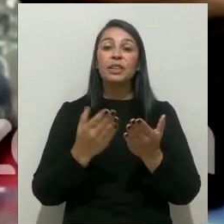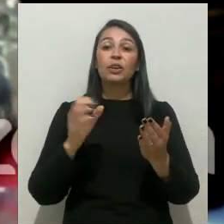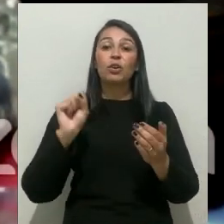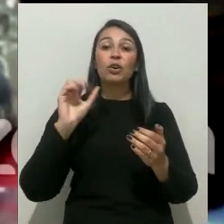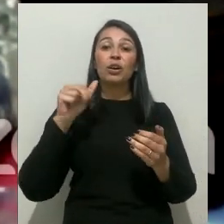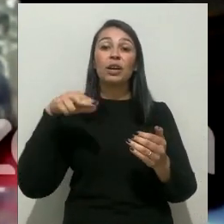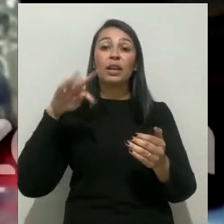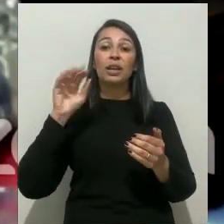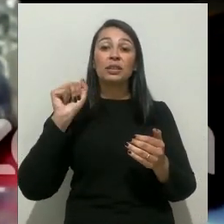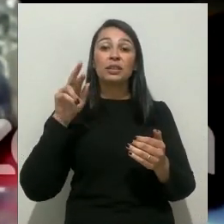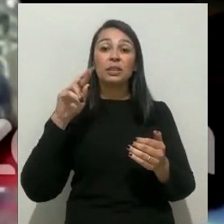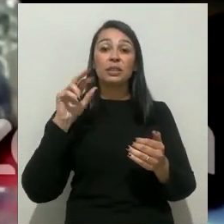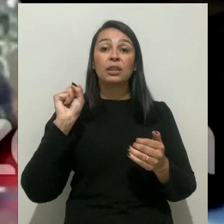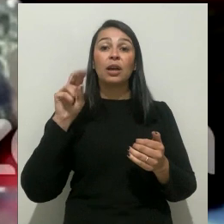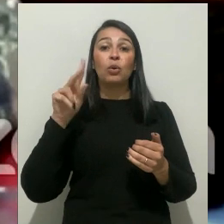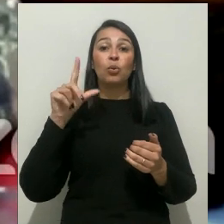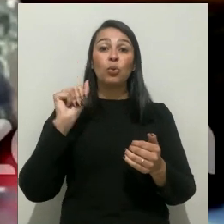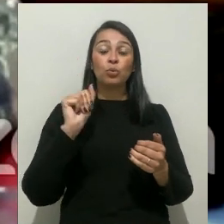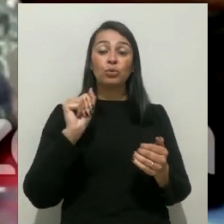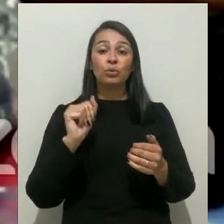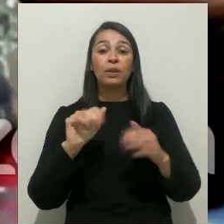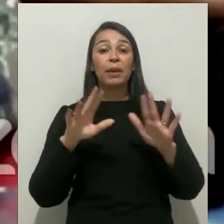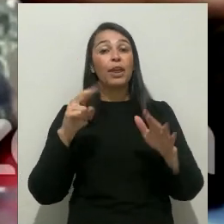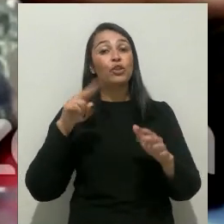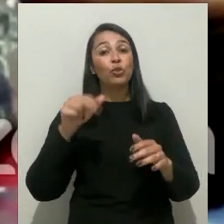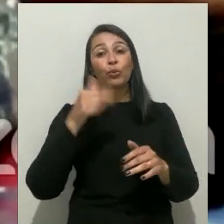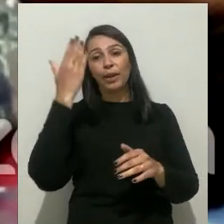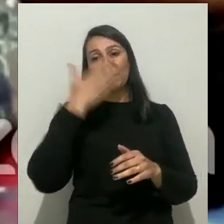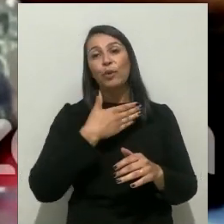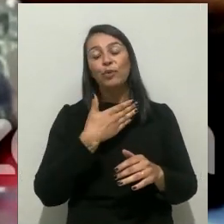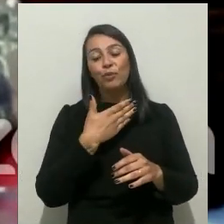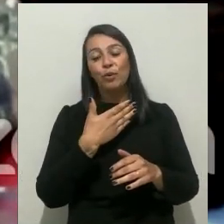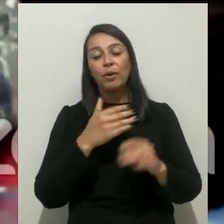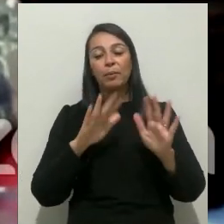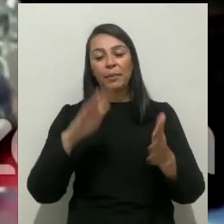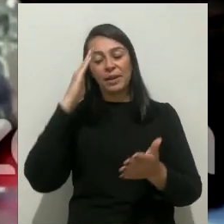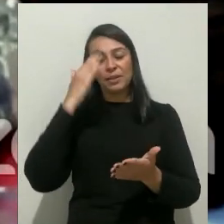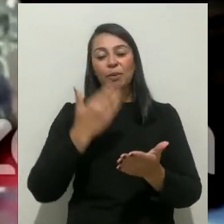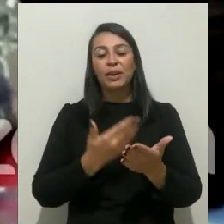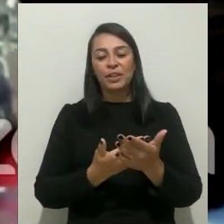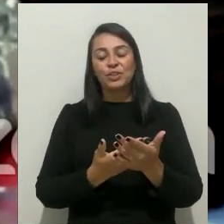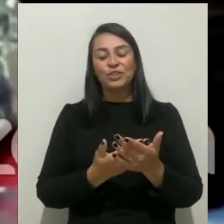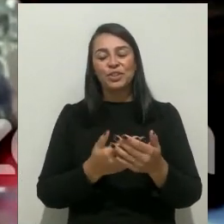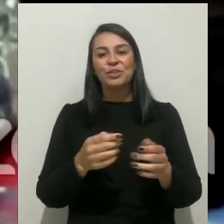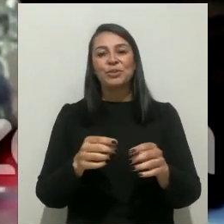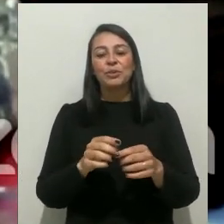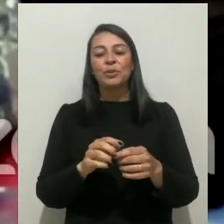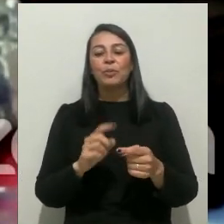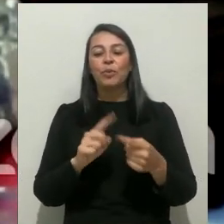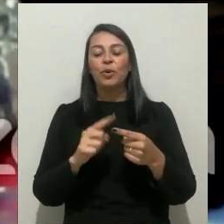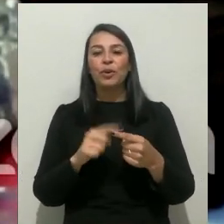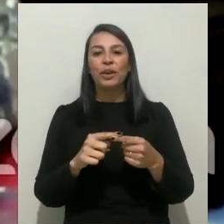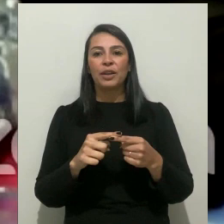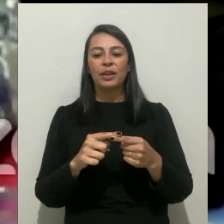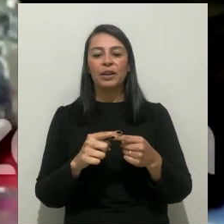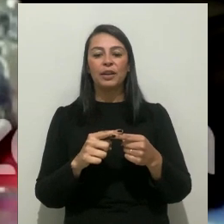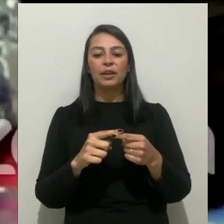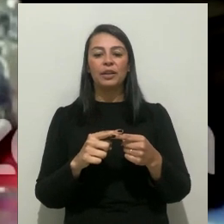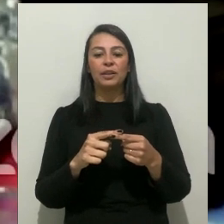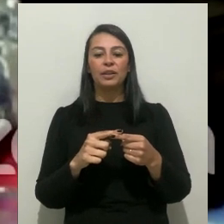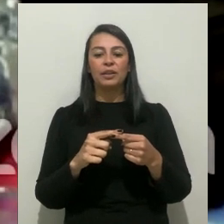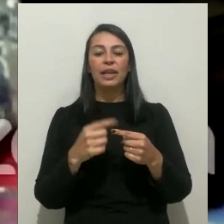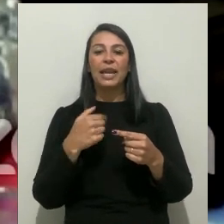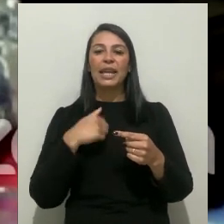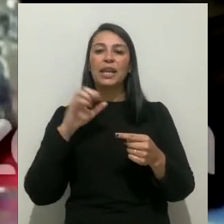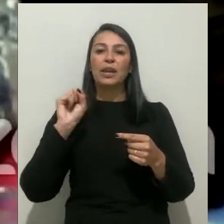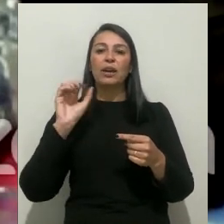Botafogo. Nunca se comprovou isso de lá para cá. Mas eu acredito, até pelo barato, porque eu estou lá na